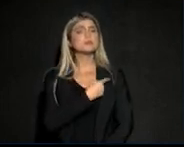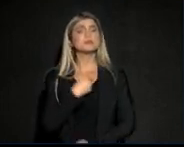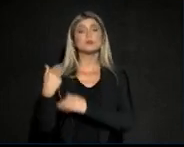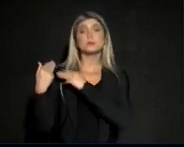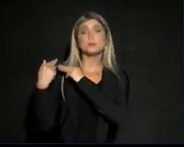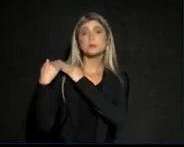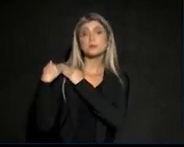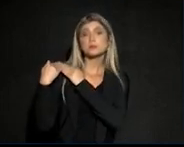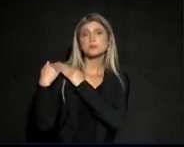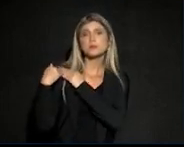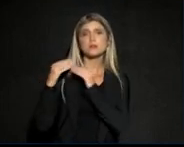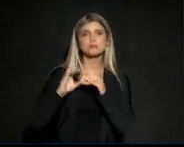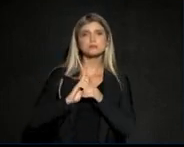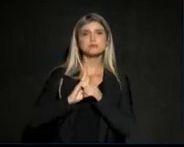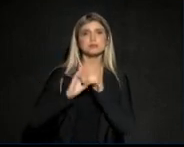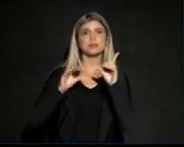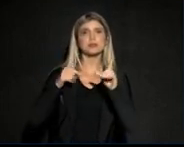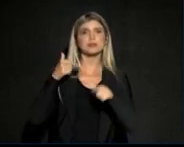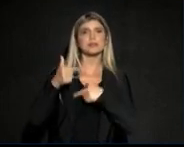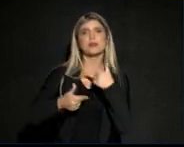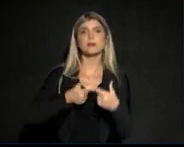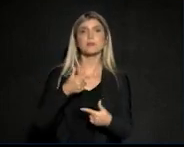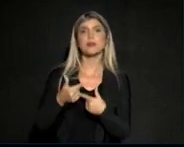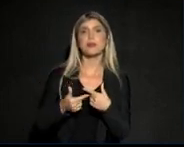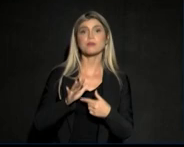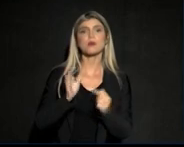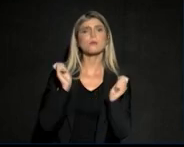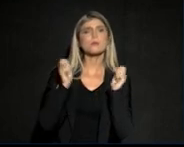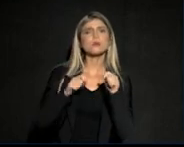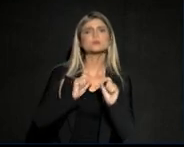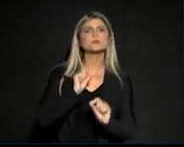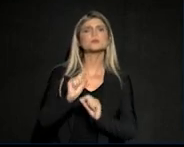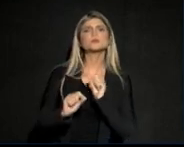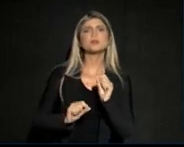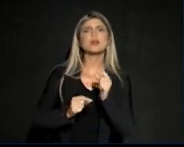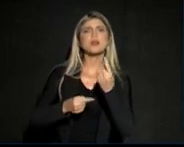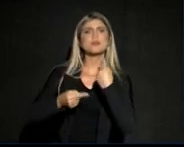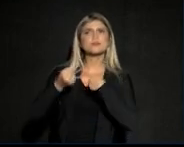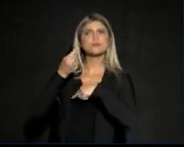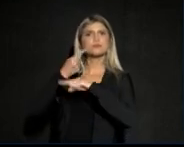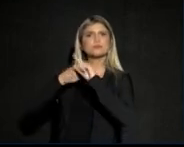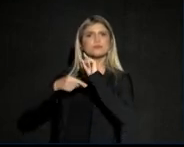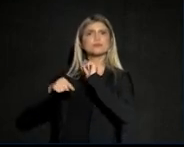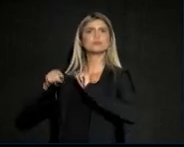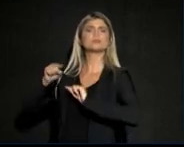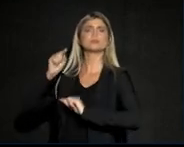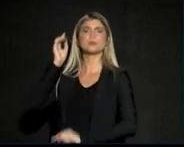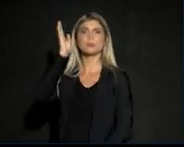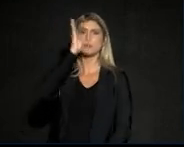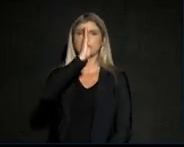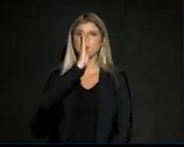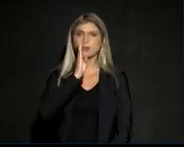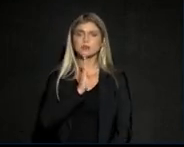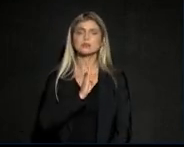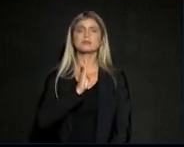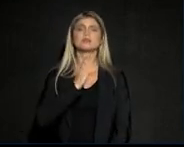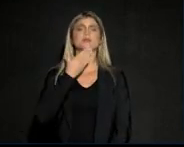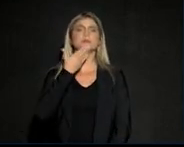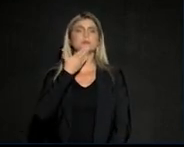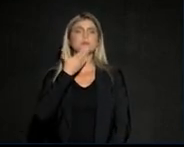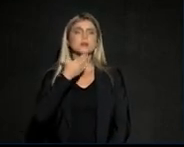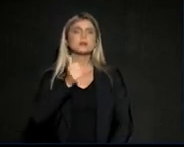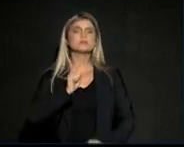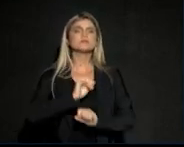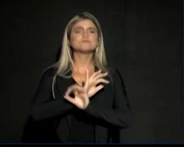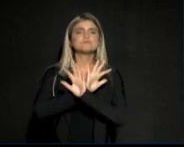democrático e que fazer esse trabalho agora que eu posso dizer aí que evolução que a gente teve no Brasil desde 2016 com leite estatais com melhoria